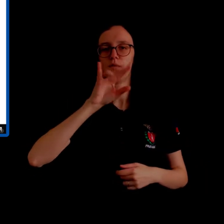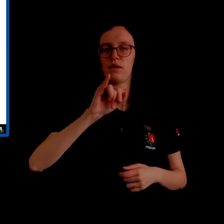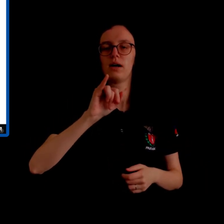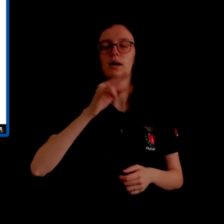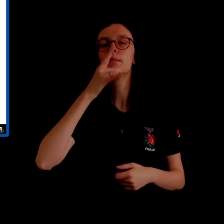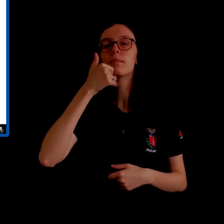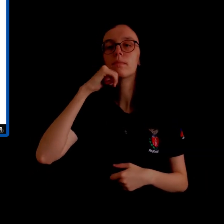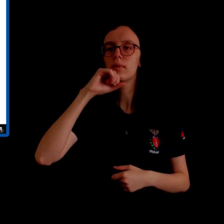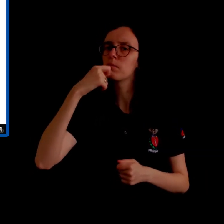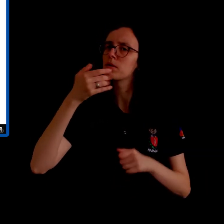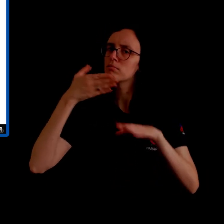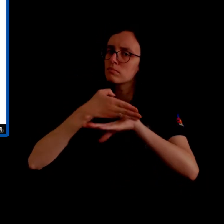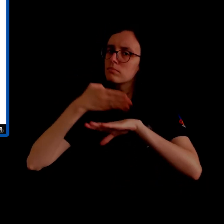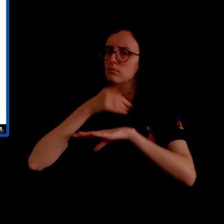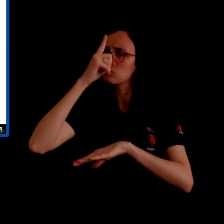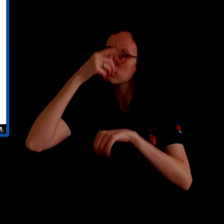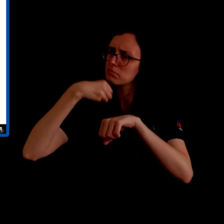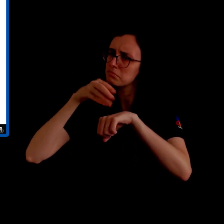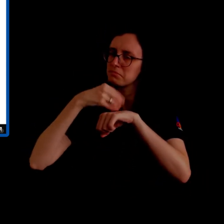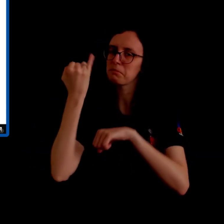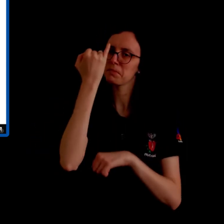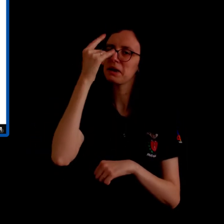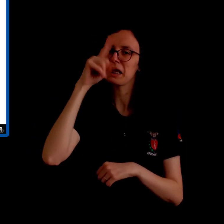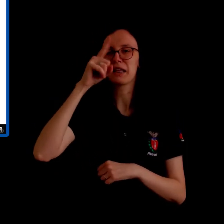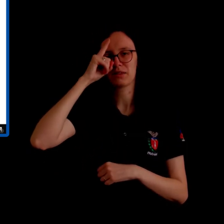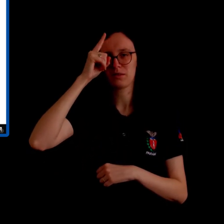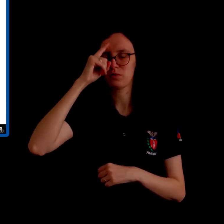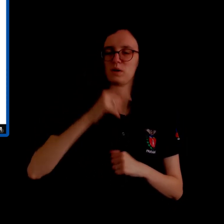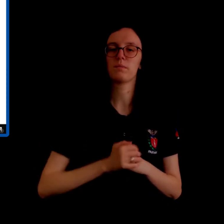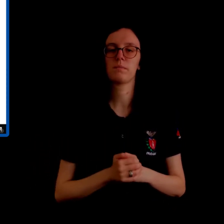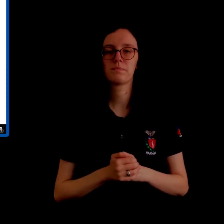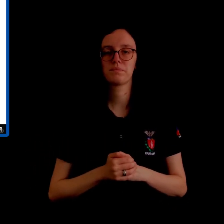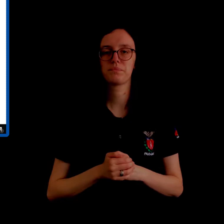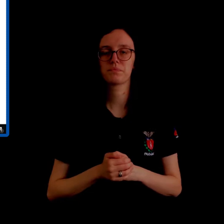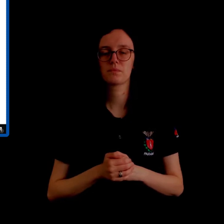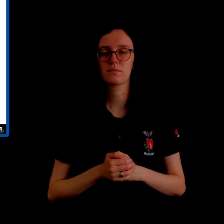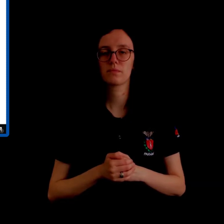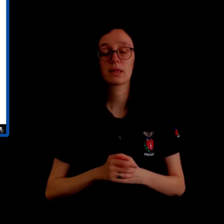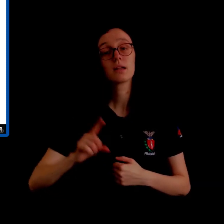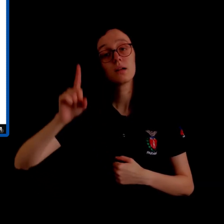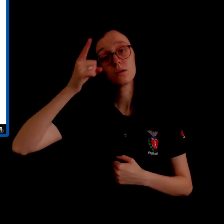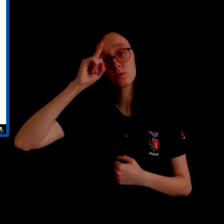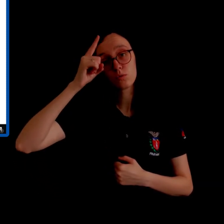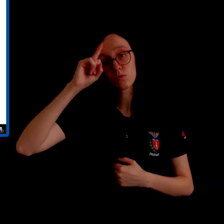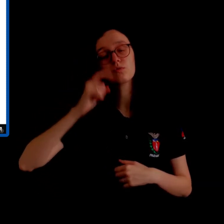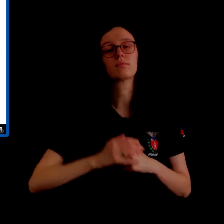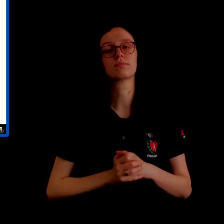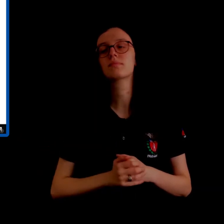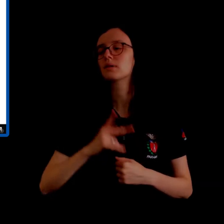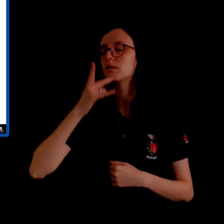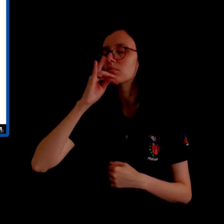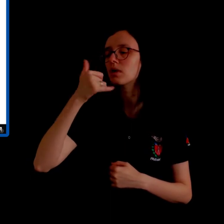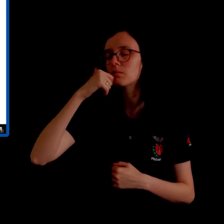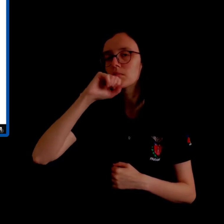a acompanhar diariamente. Então, todos os dias, o pai ele vai